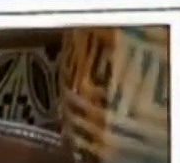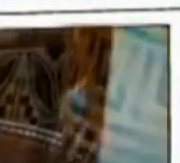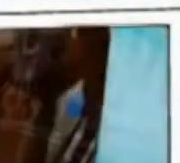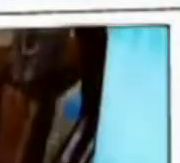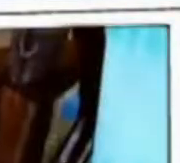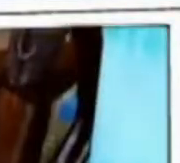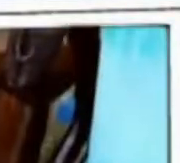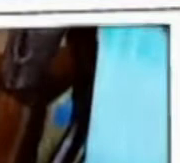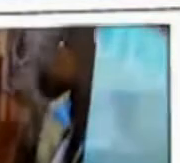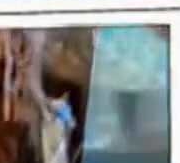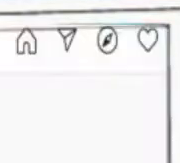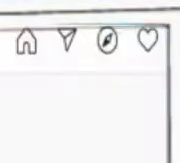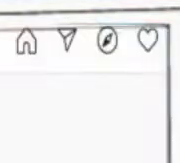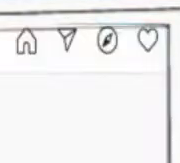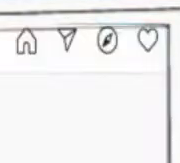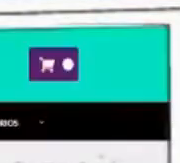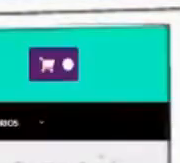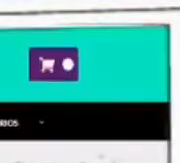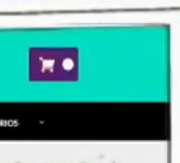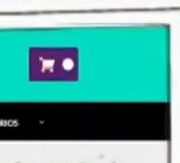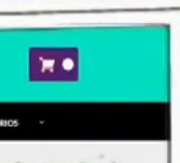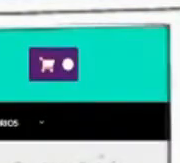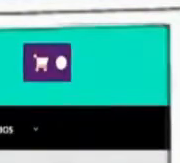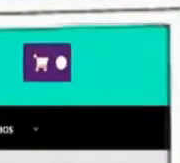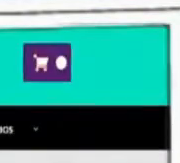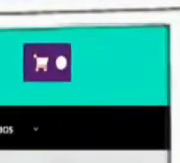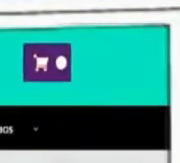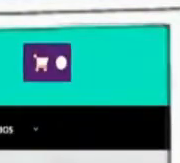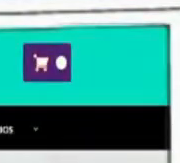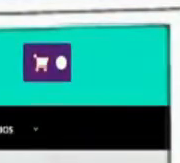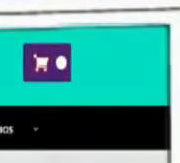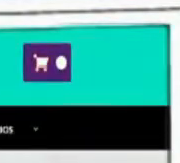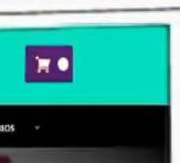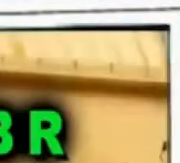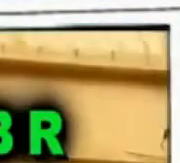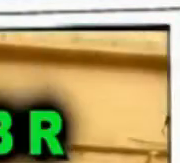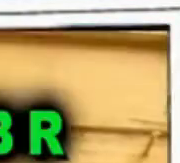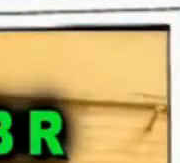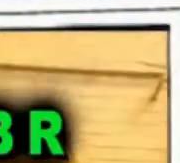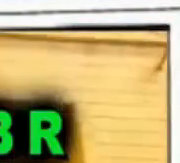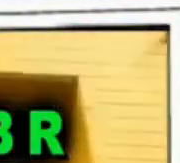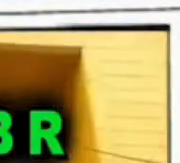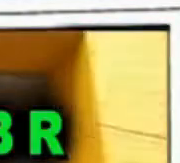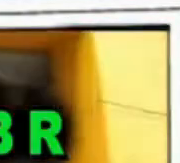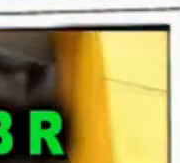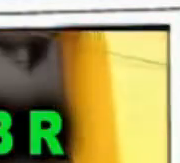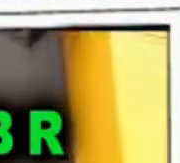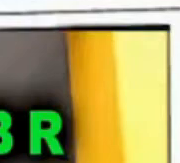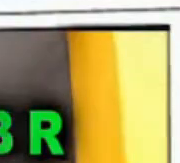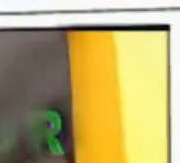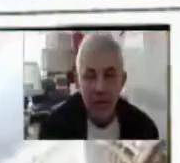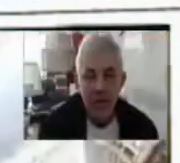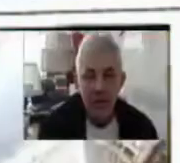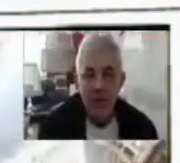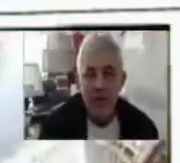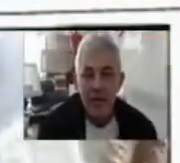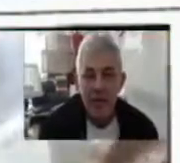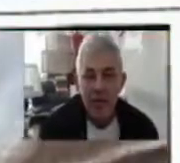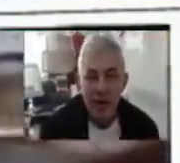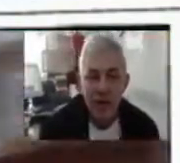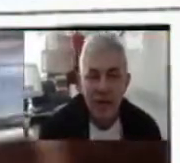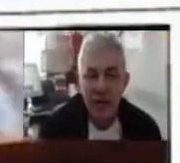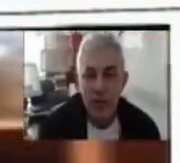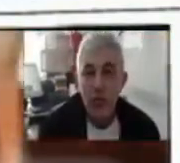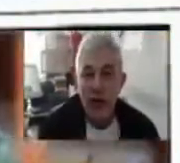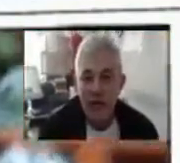colocar naquela cadeira, né? Tela de palha tem lá também. Tem tela também em outros tipos de tecidos e produtos